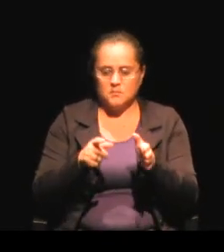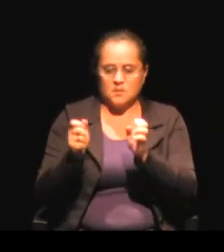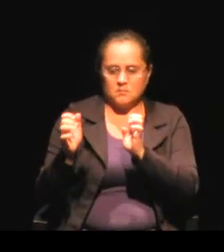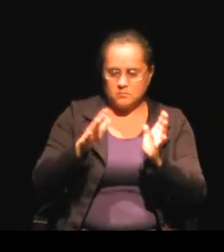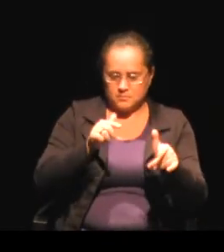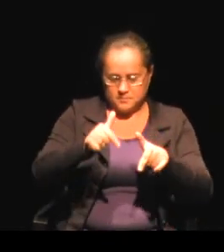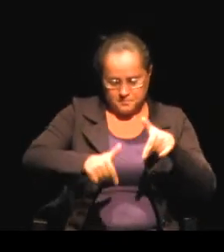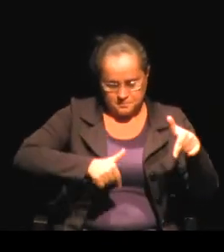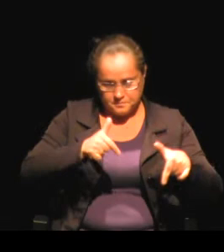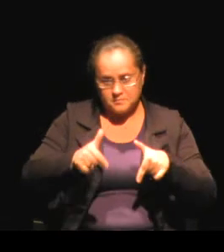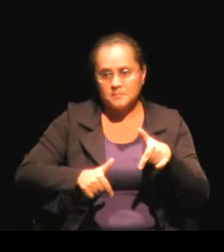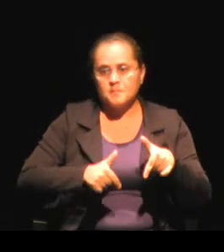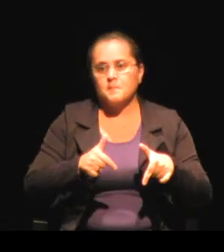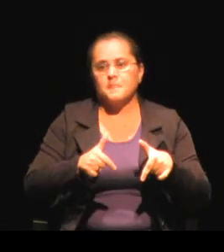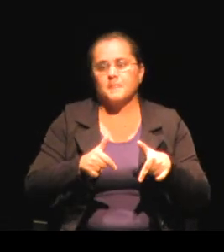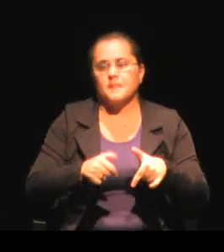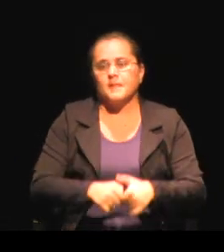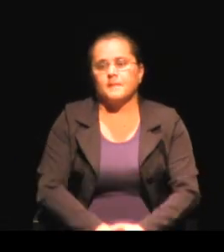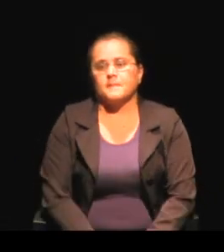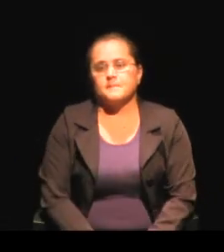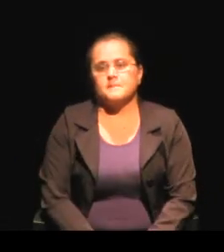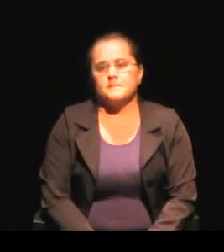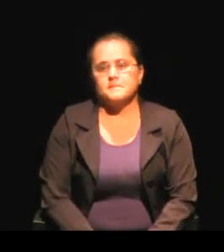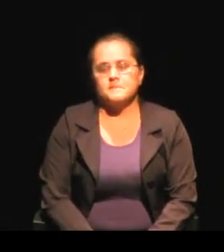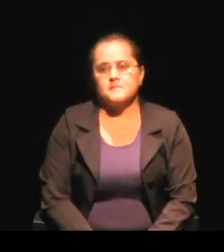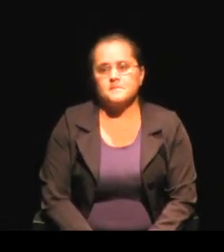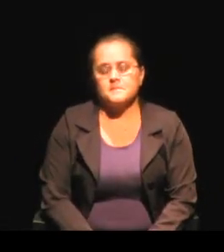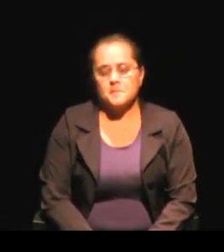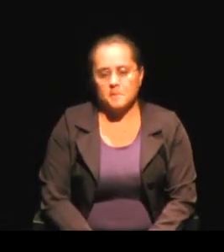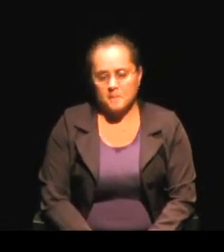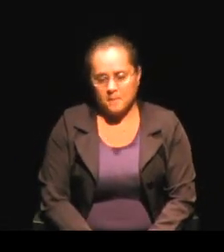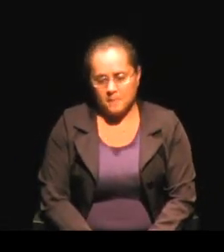durante o nosso período de trabalho,